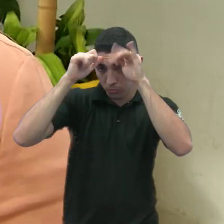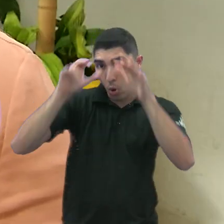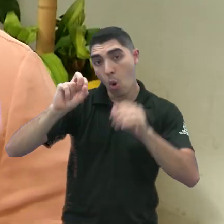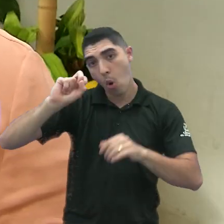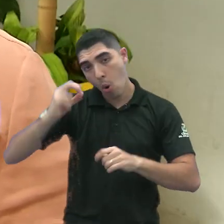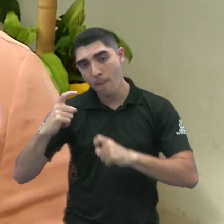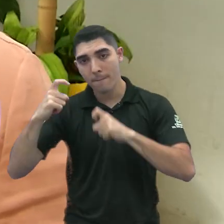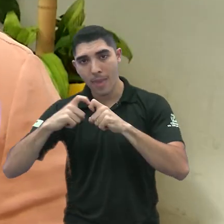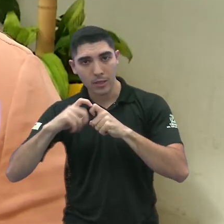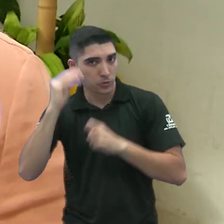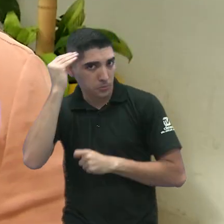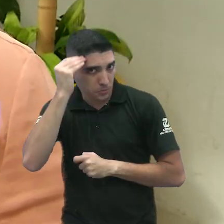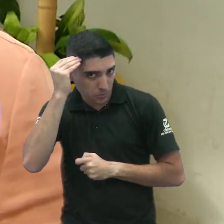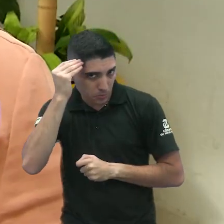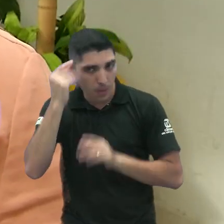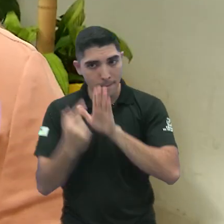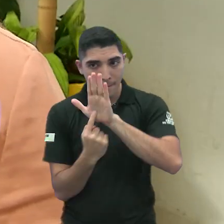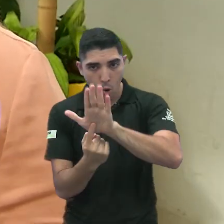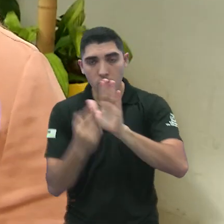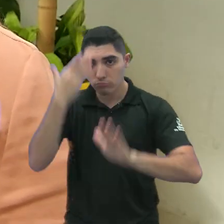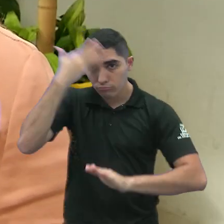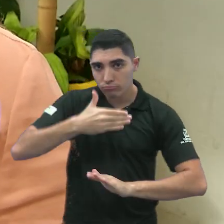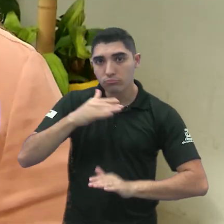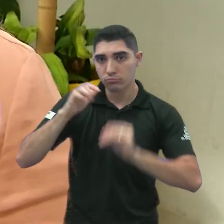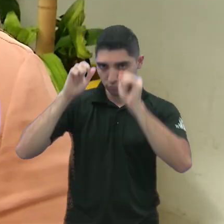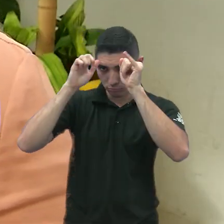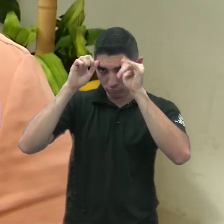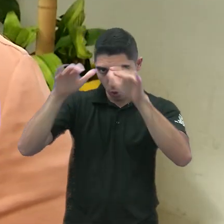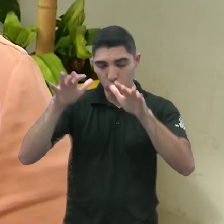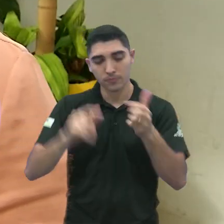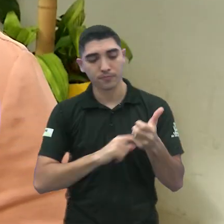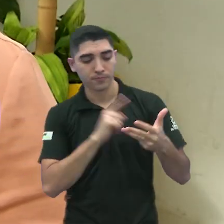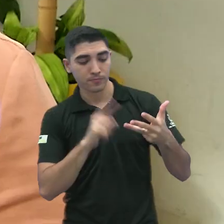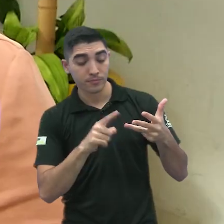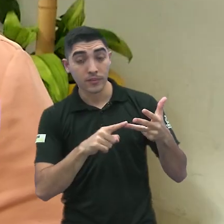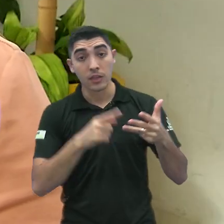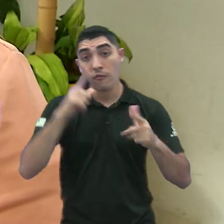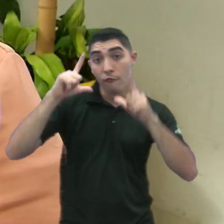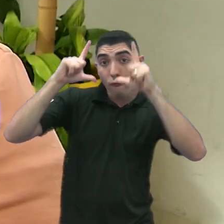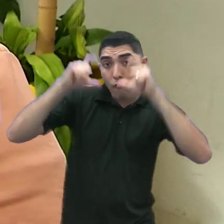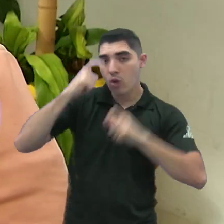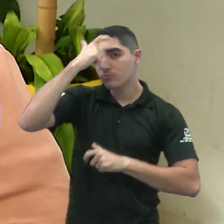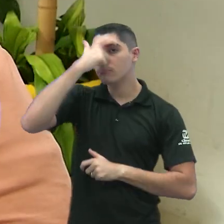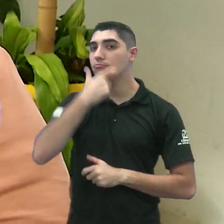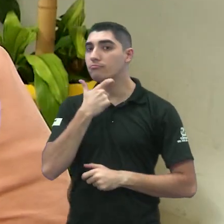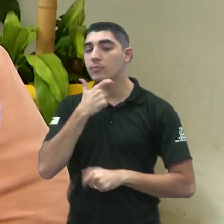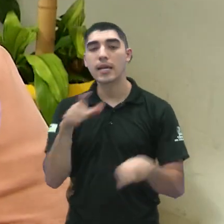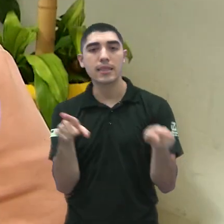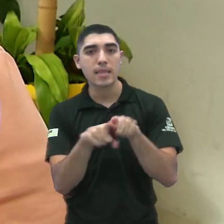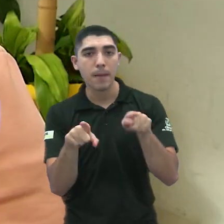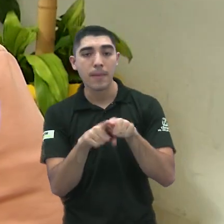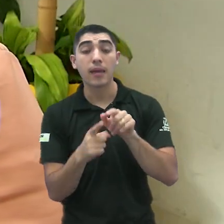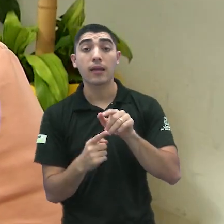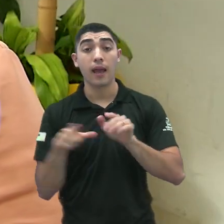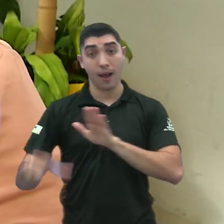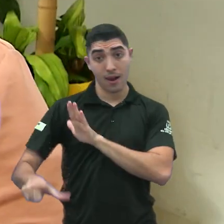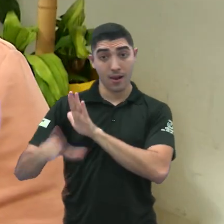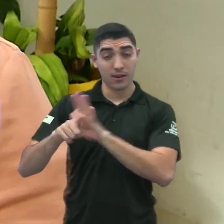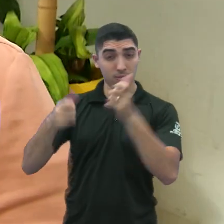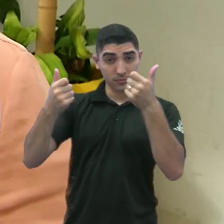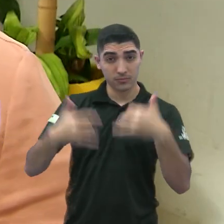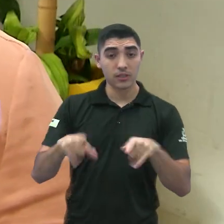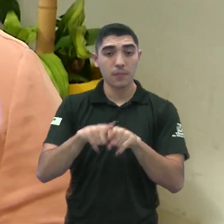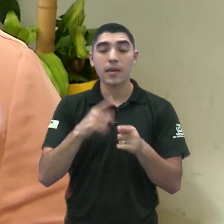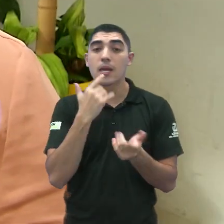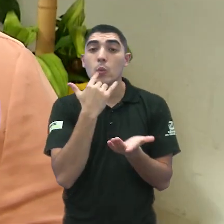psiquiatra com diagnóstico de autismo, né? E uma foto de rosto também. A lei também prevê a informação da tipagem